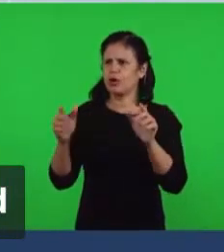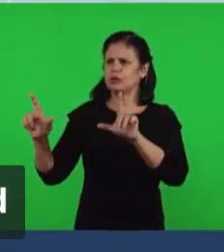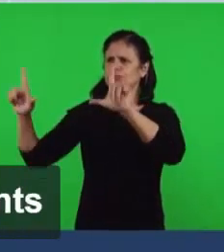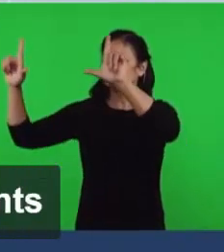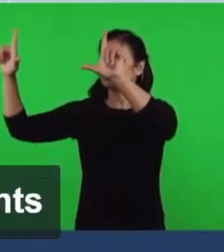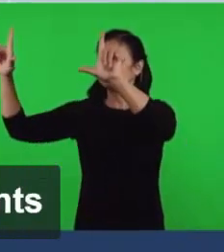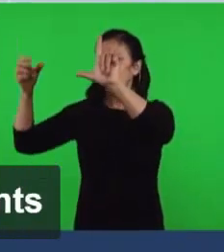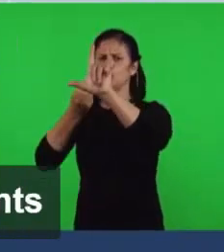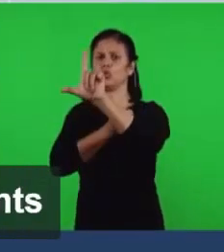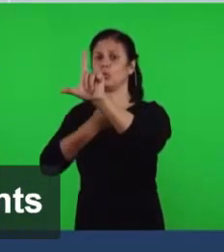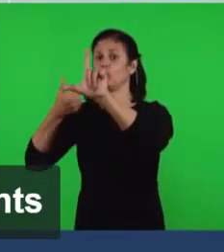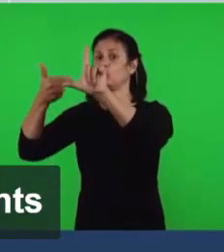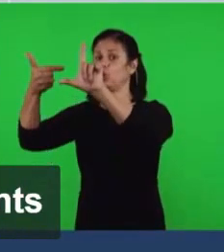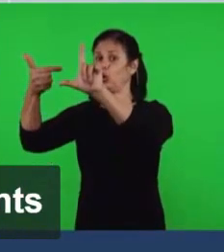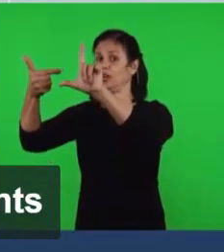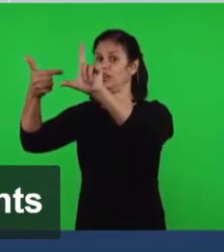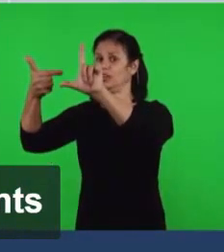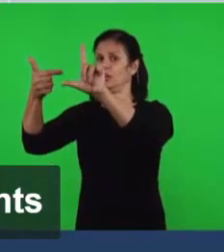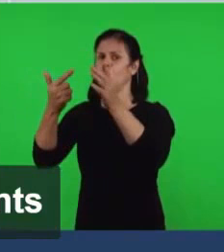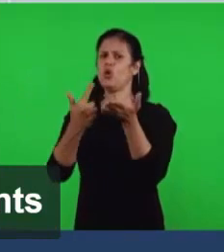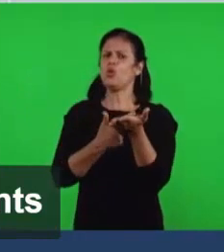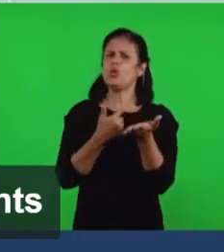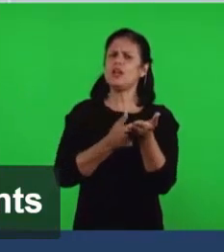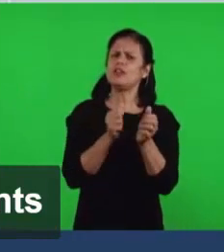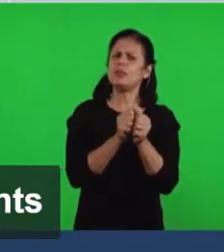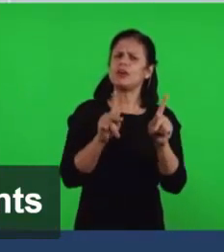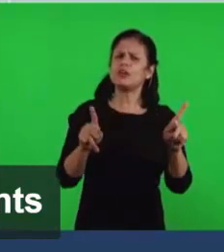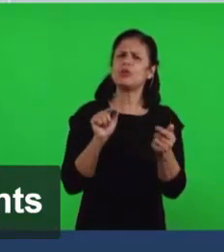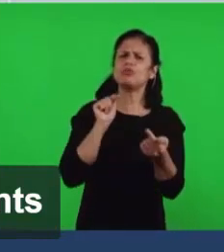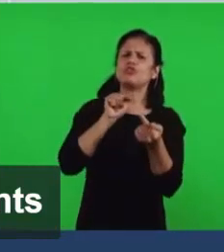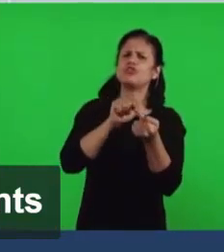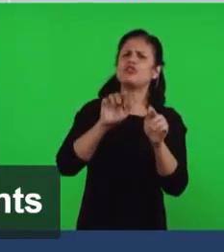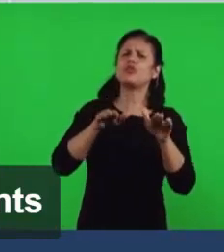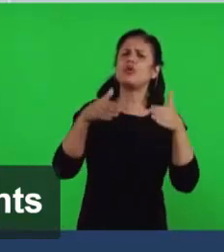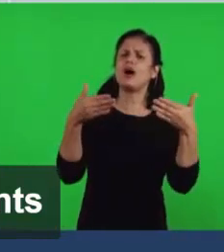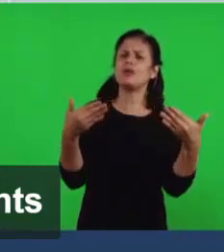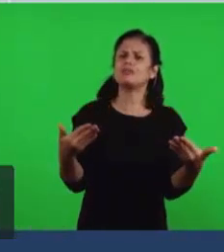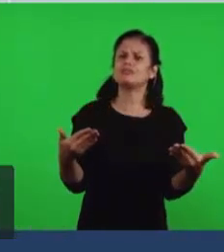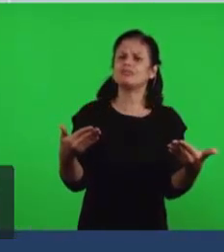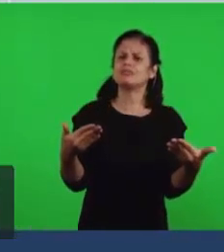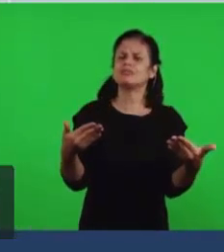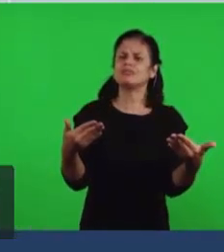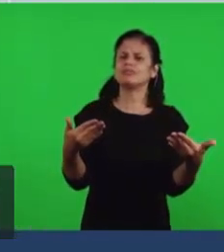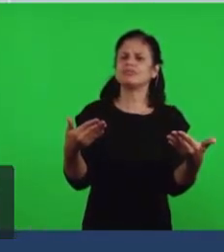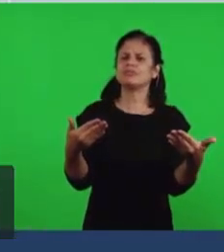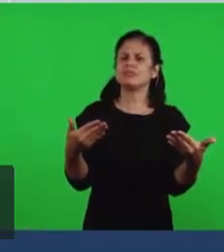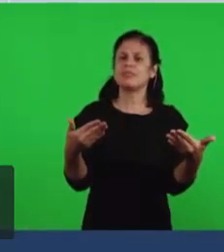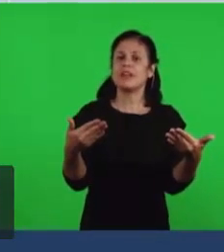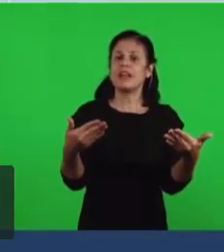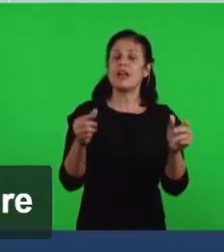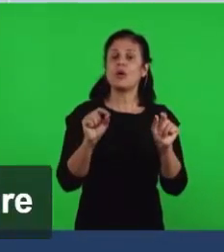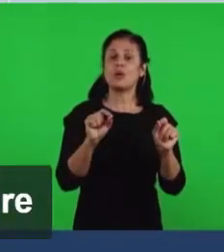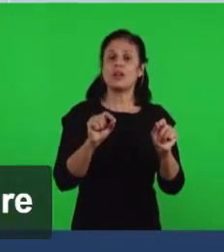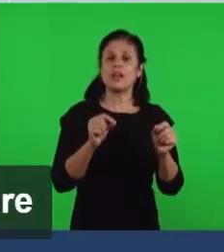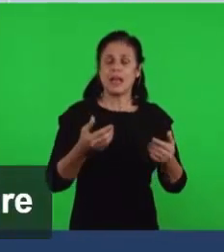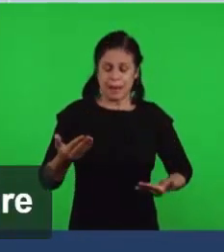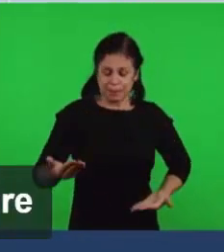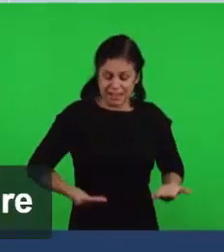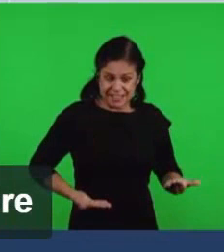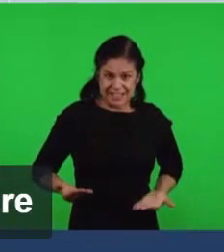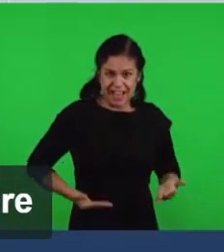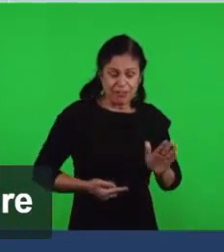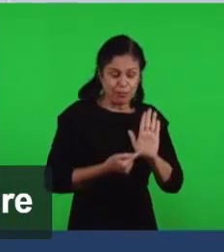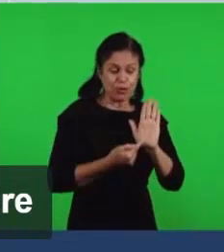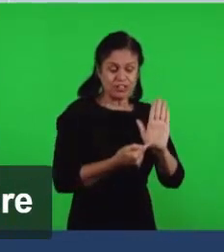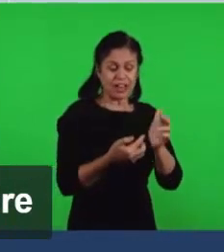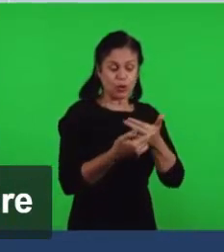entrar o objetivo do livro aqui mostrar os seus servos mostrava servo não é para malequita não